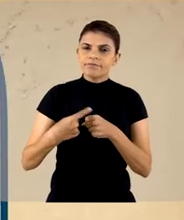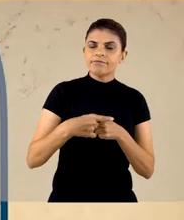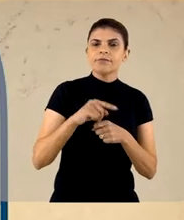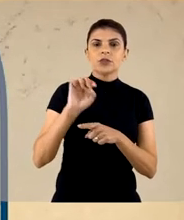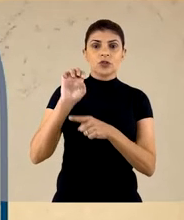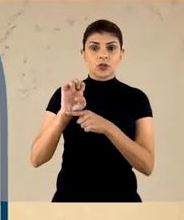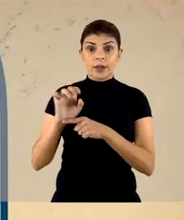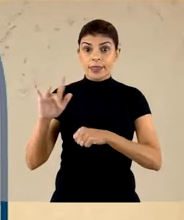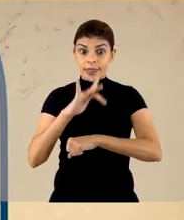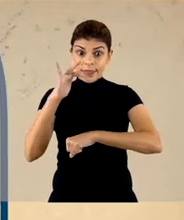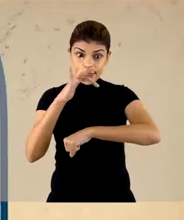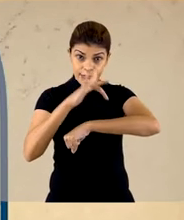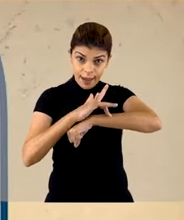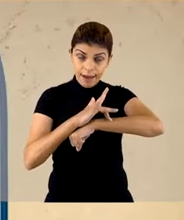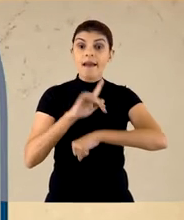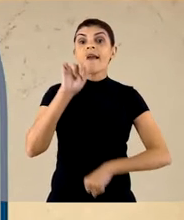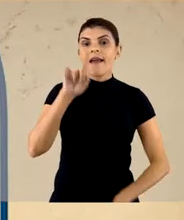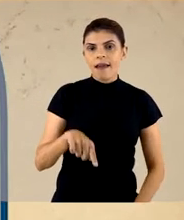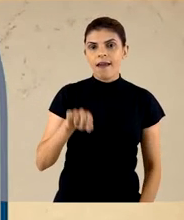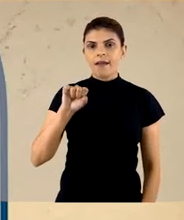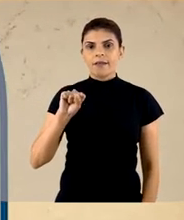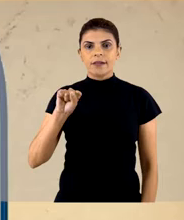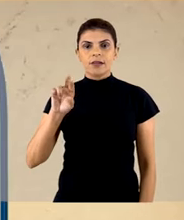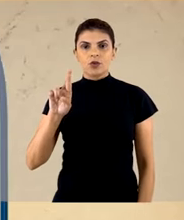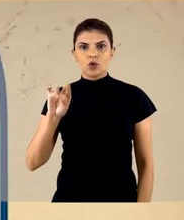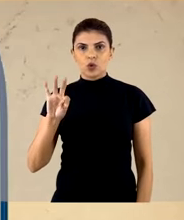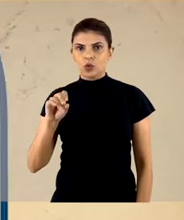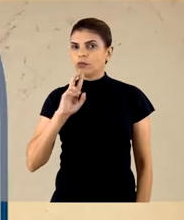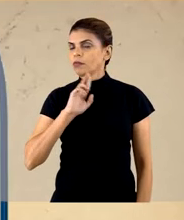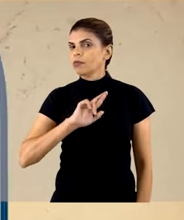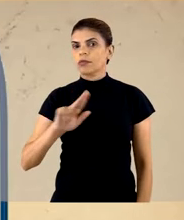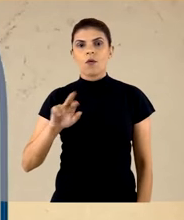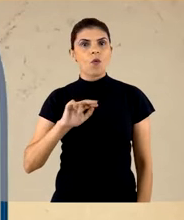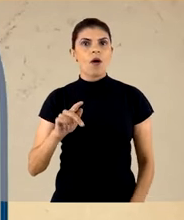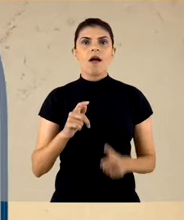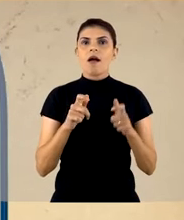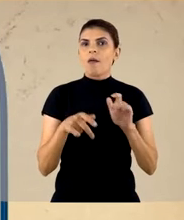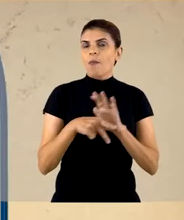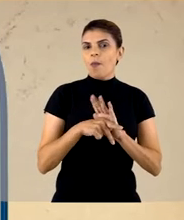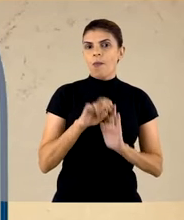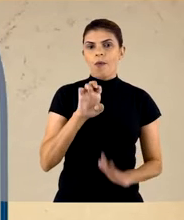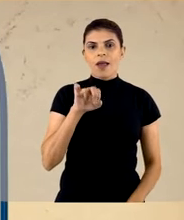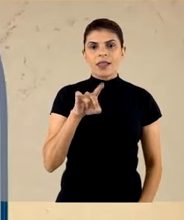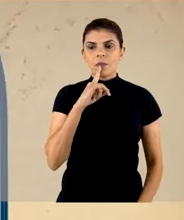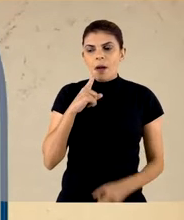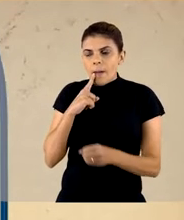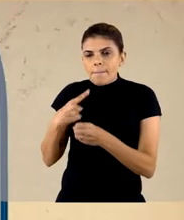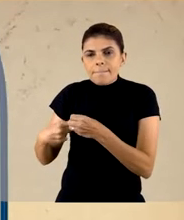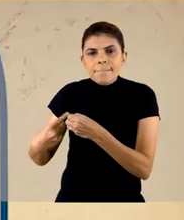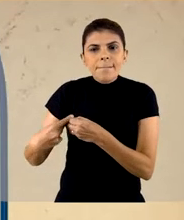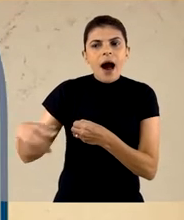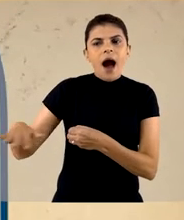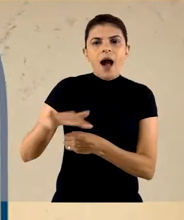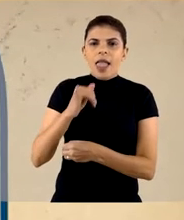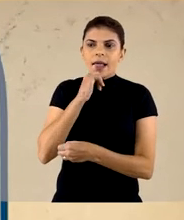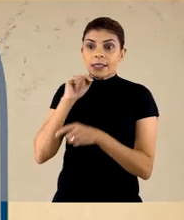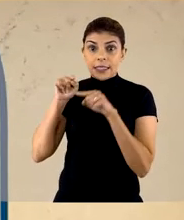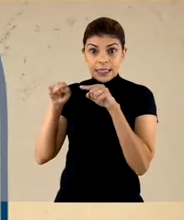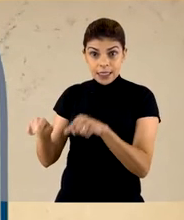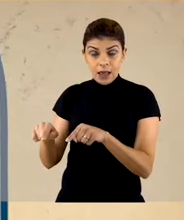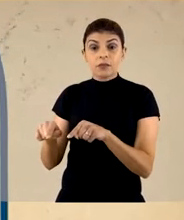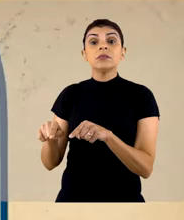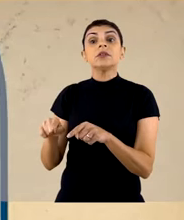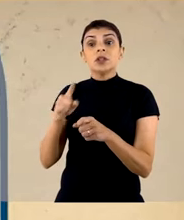dengue é tratada como surto e não como epidemia, pois acontece em regiões específicas, como um bairro, por exemplo.